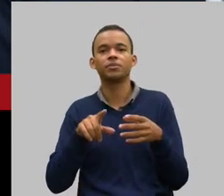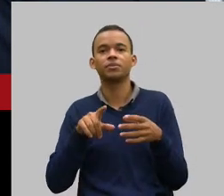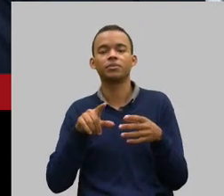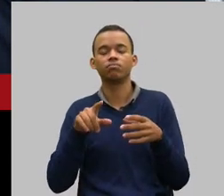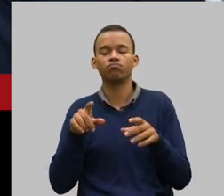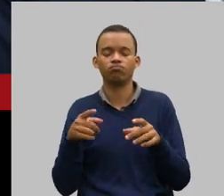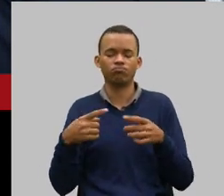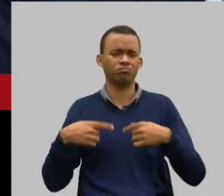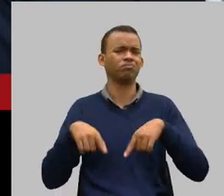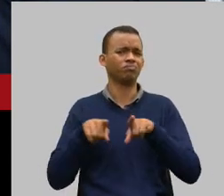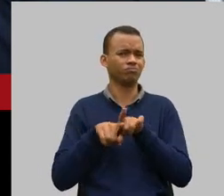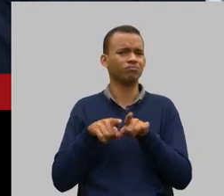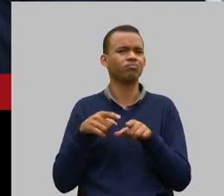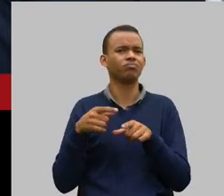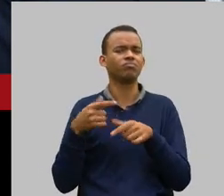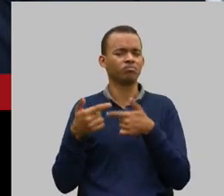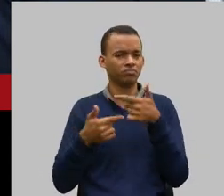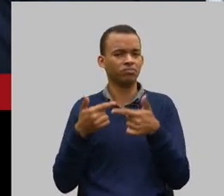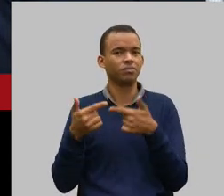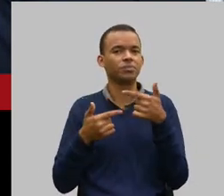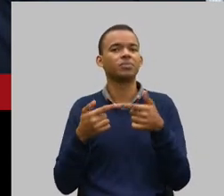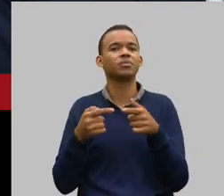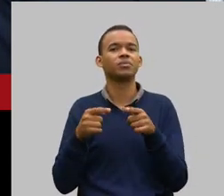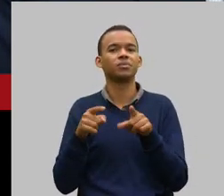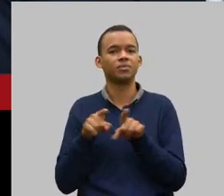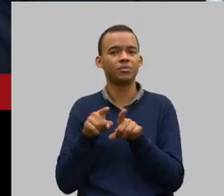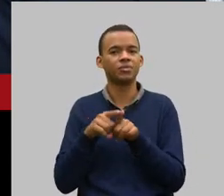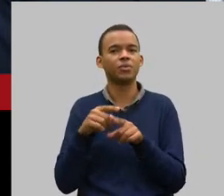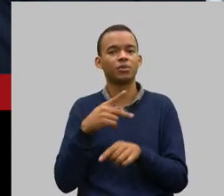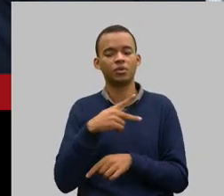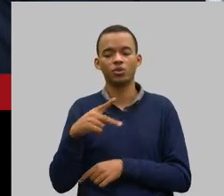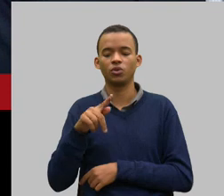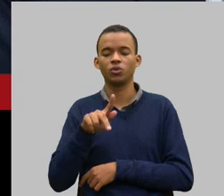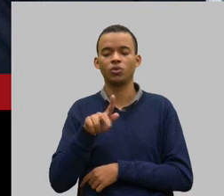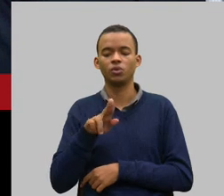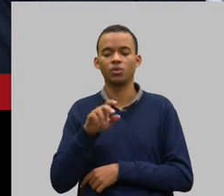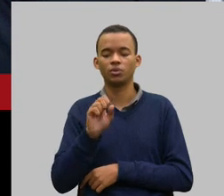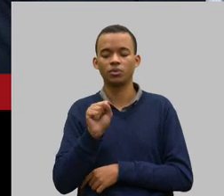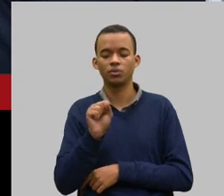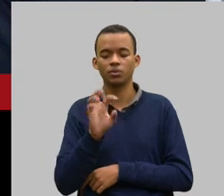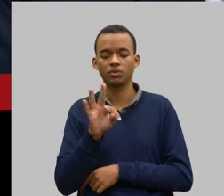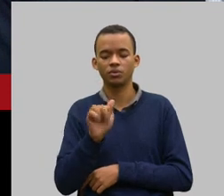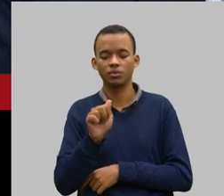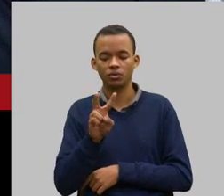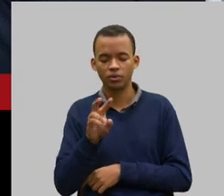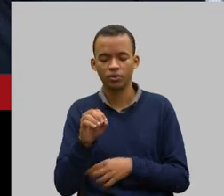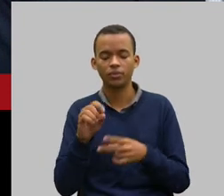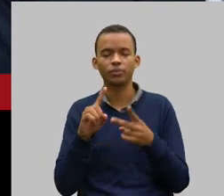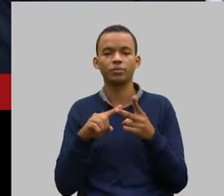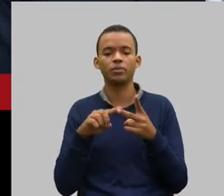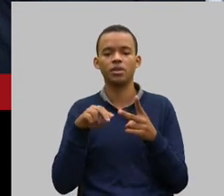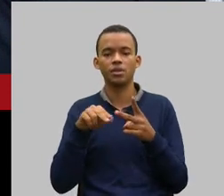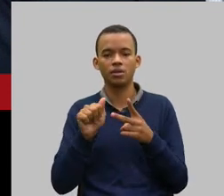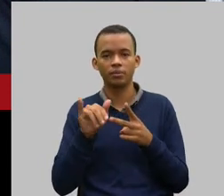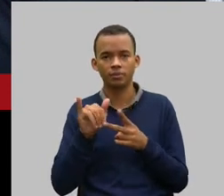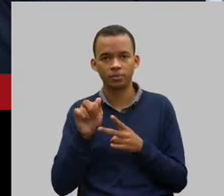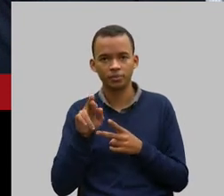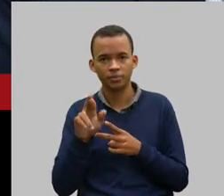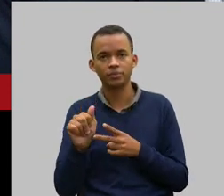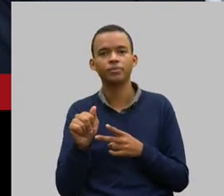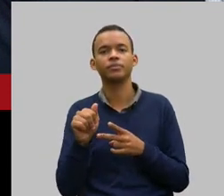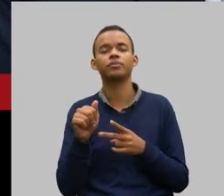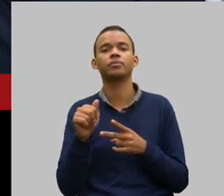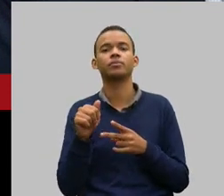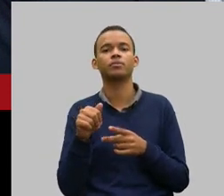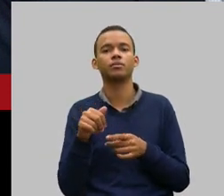parceiros nosso ler gav anara e na pessoa do nosso secretário competente passá